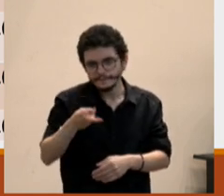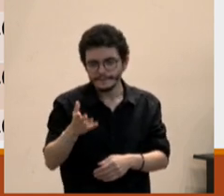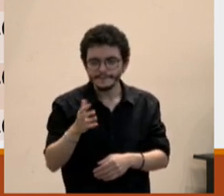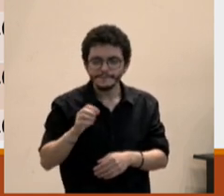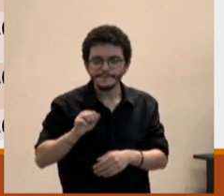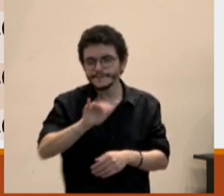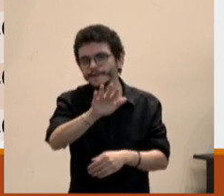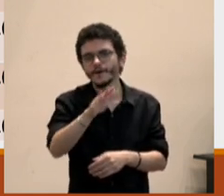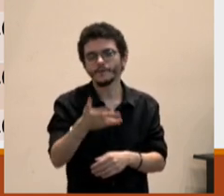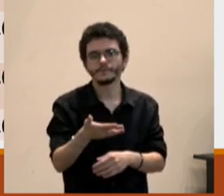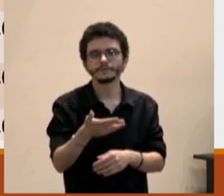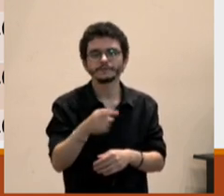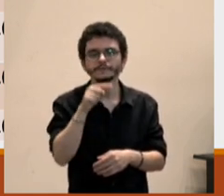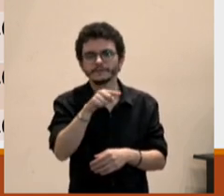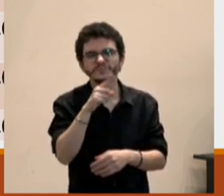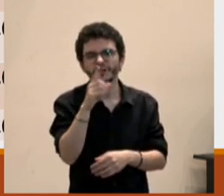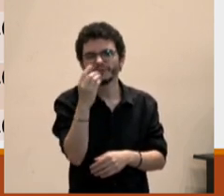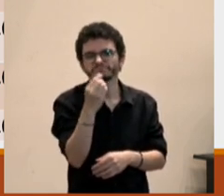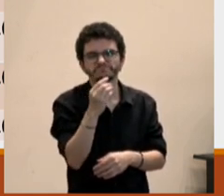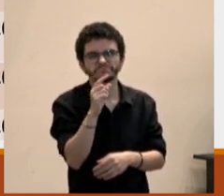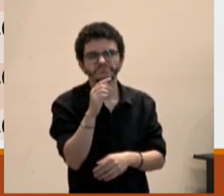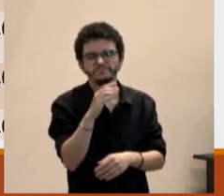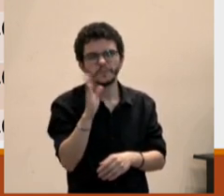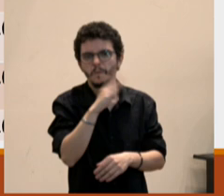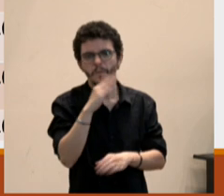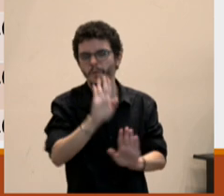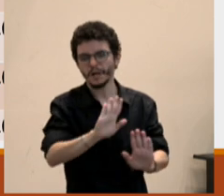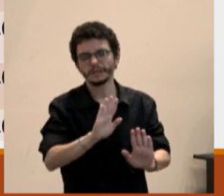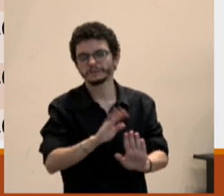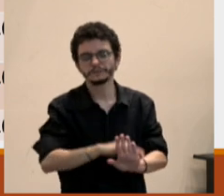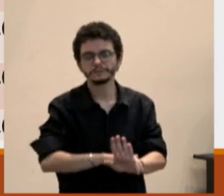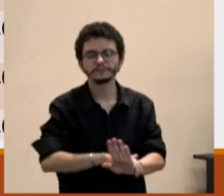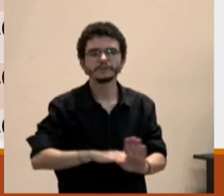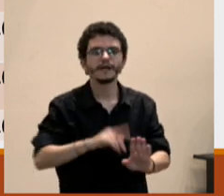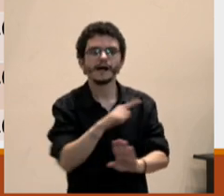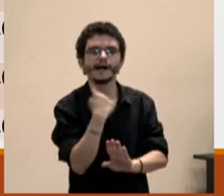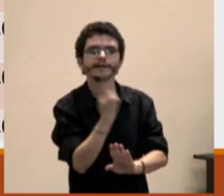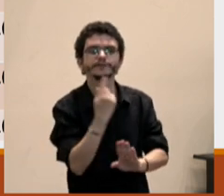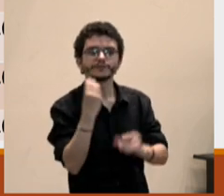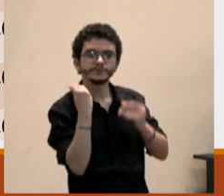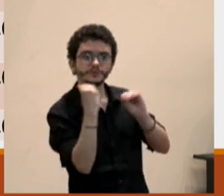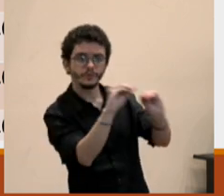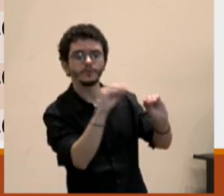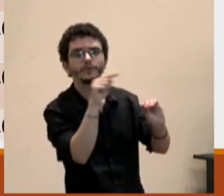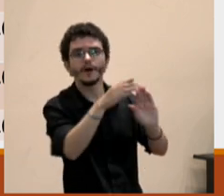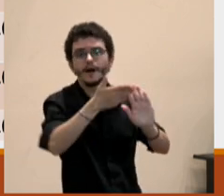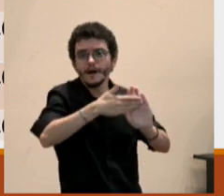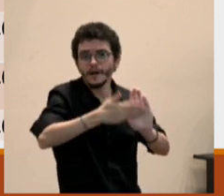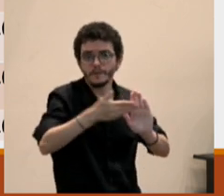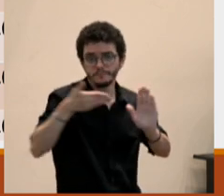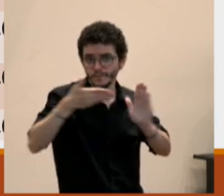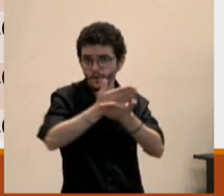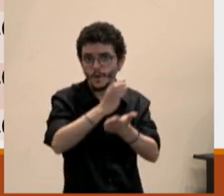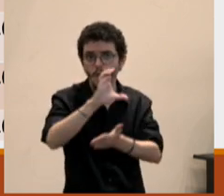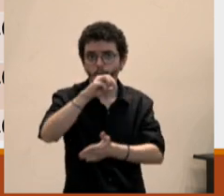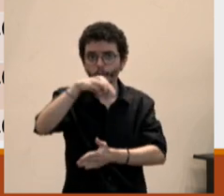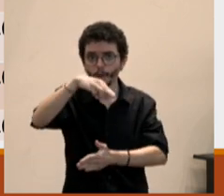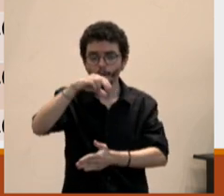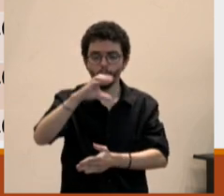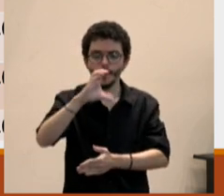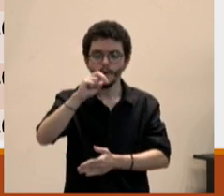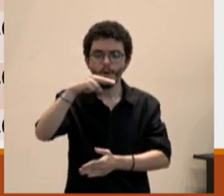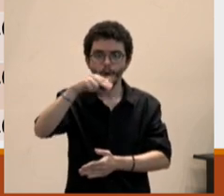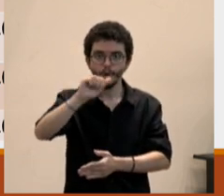aí é vespeiro, né? A gente colocou essa proposta, foi aprovada na CONAI, mas a gente tem noção que isso